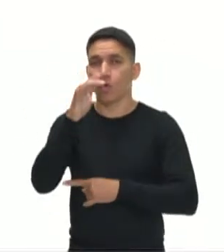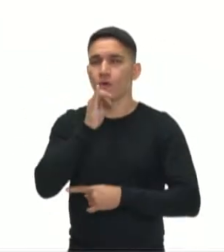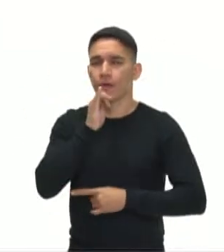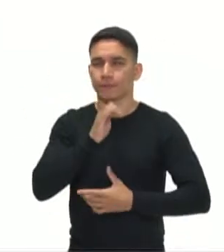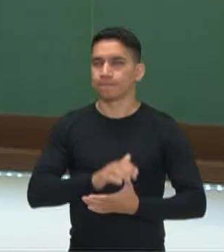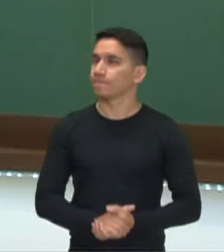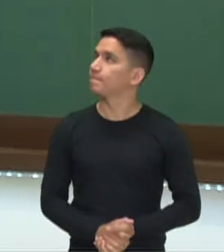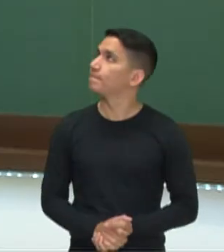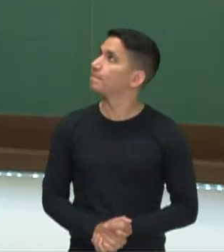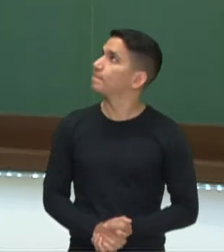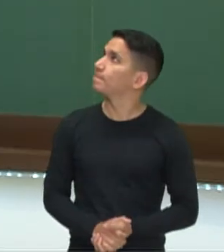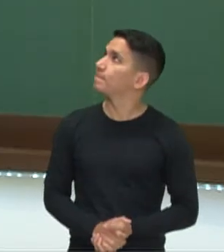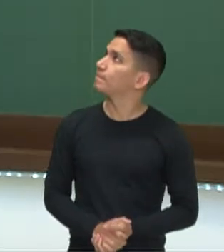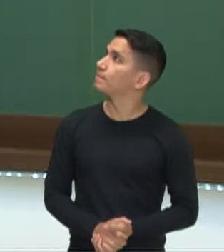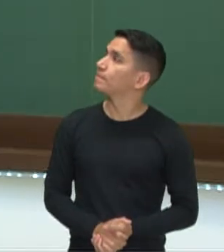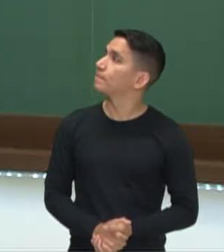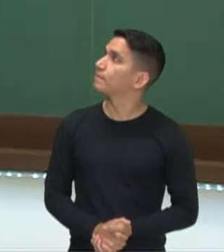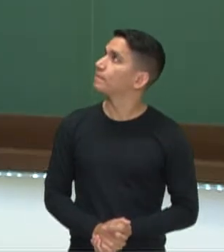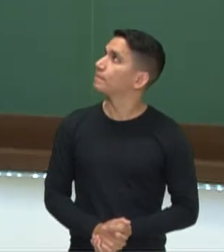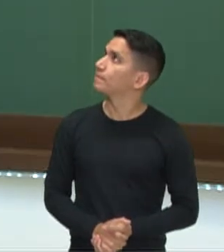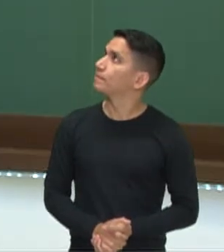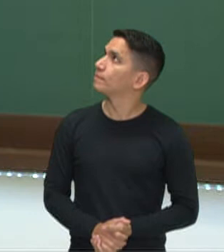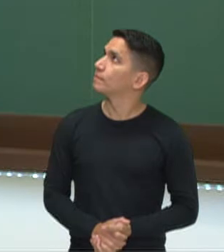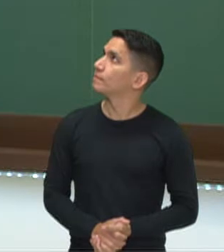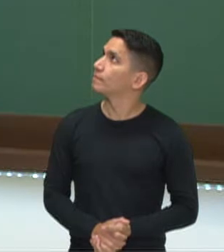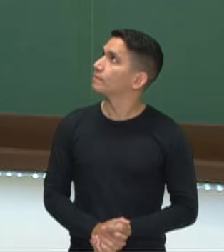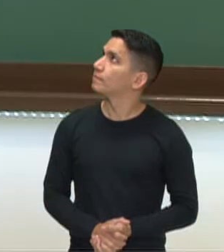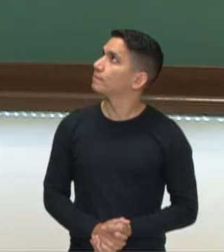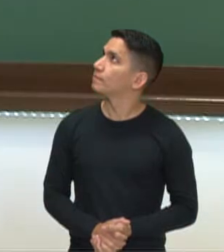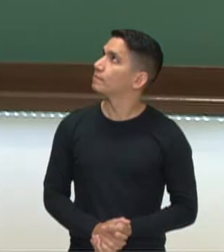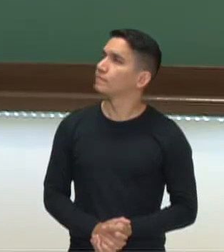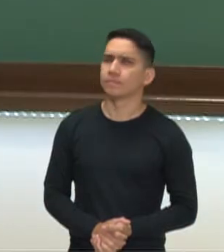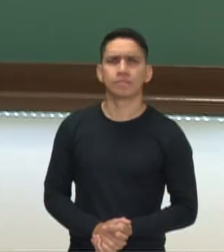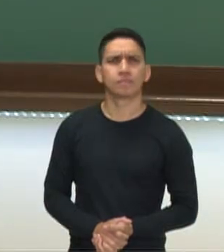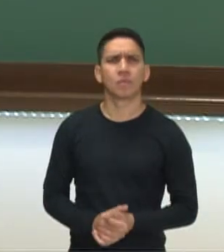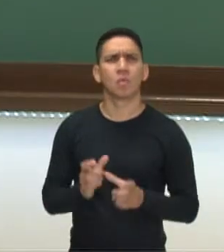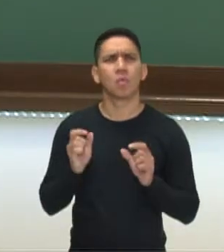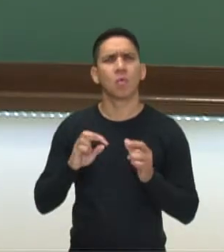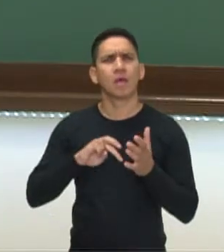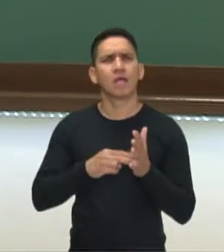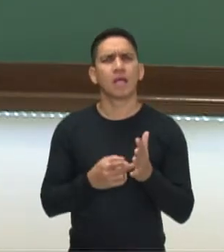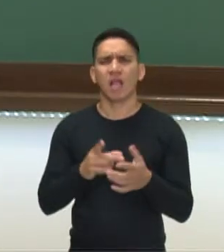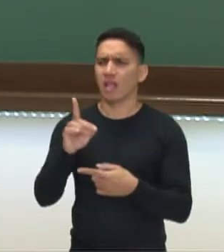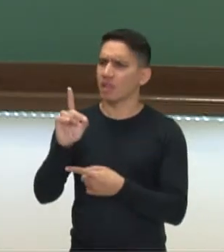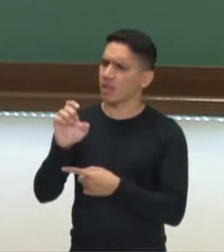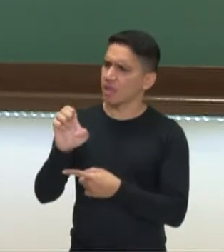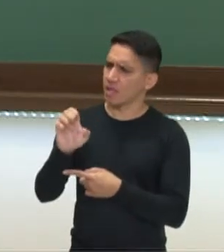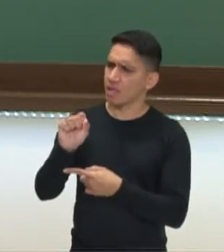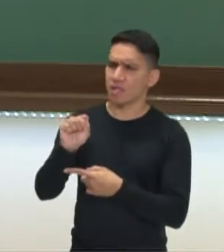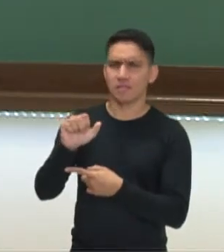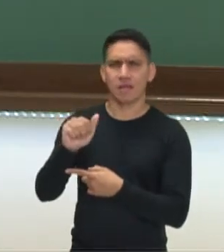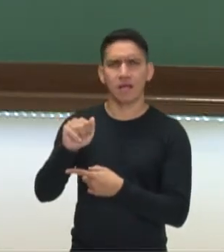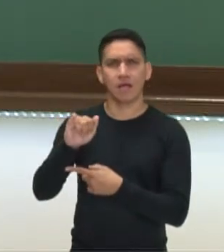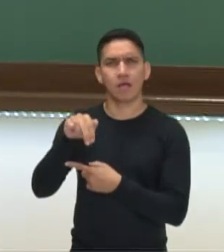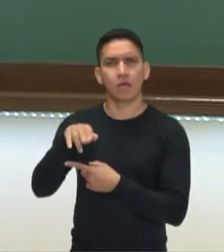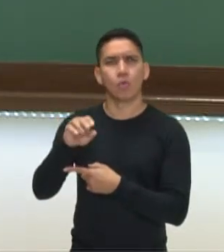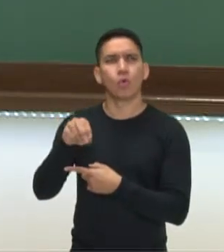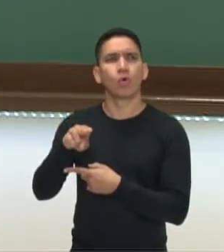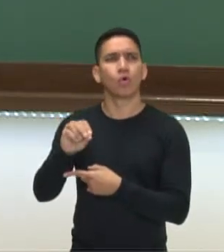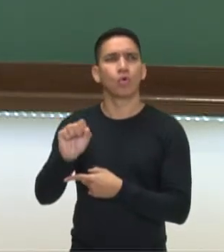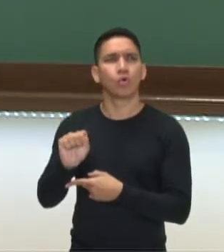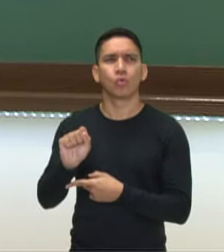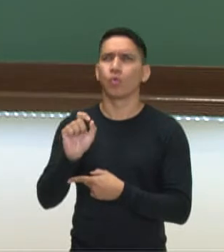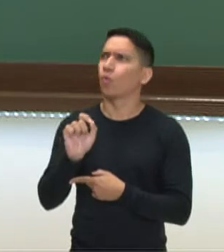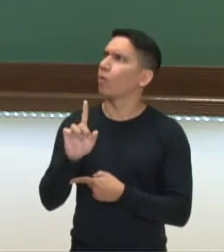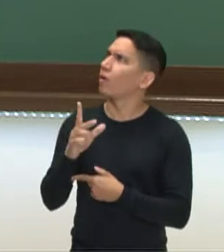exemplo, desayunos del mundo. O que será que significa desayuno? Né? Já vimos